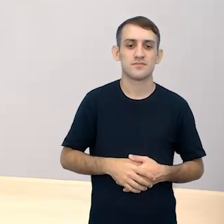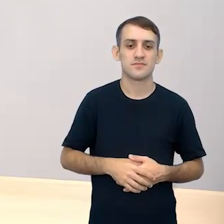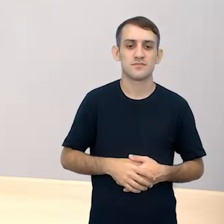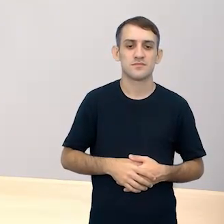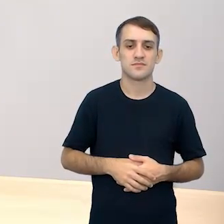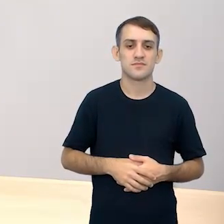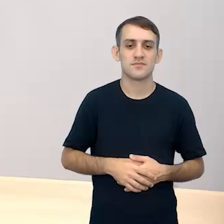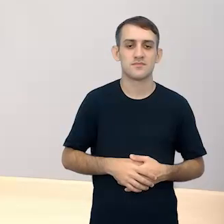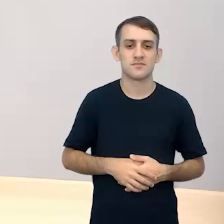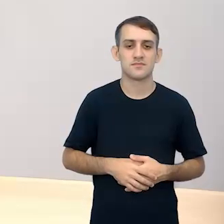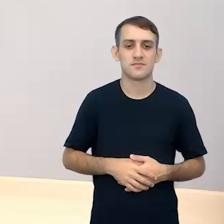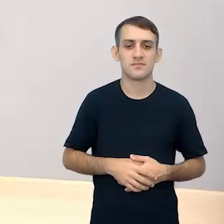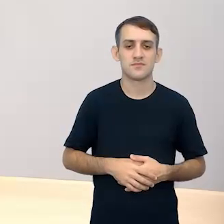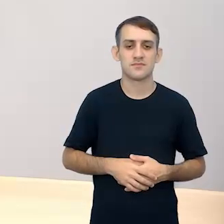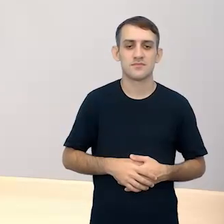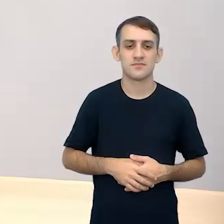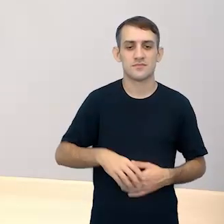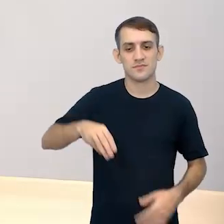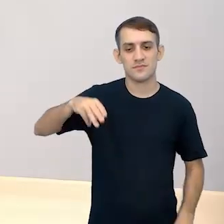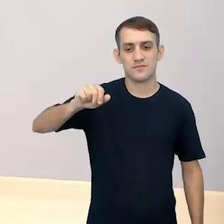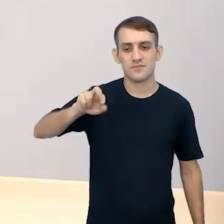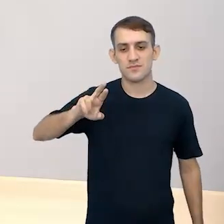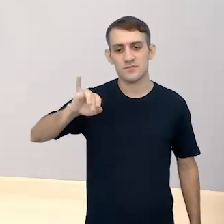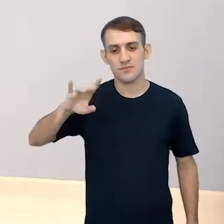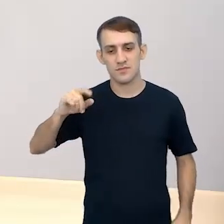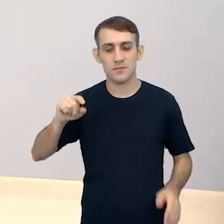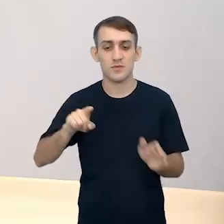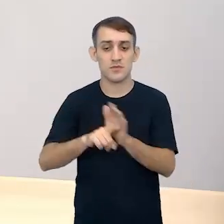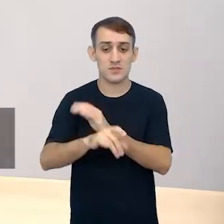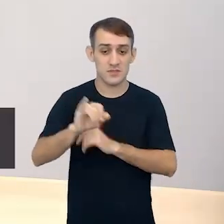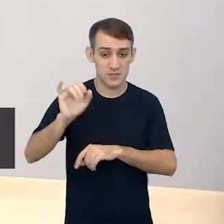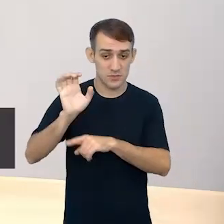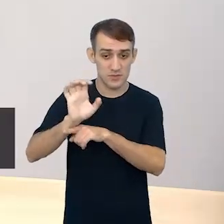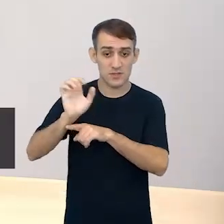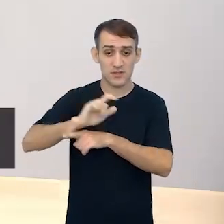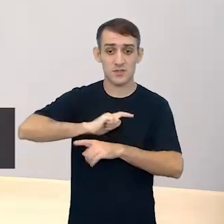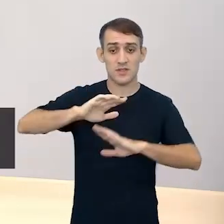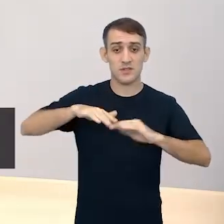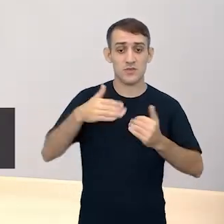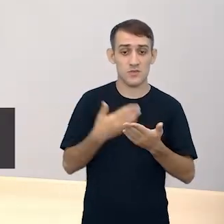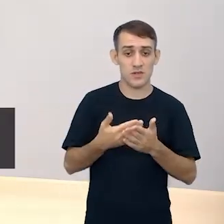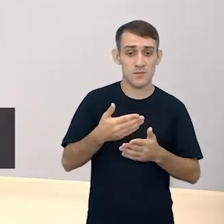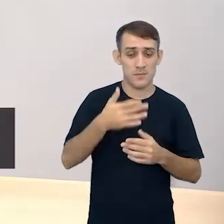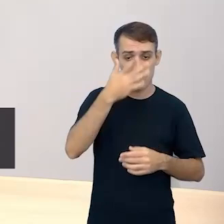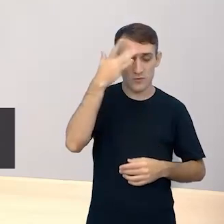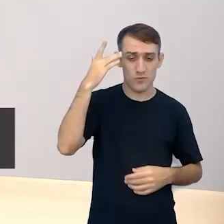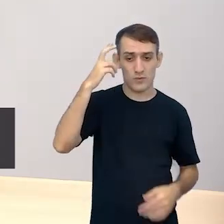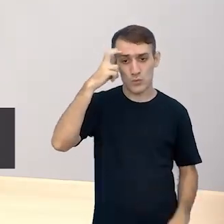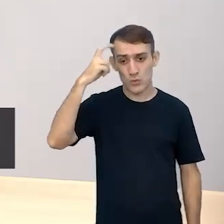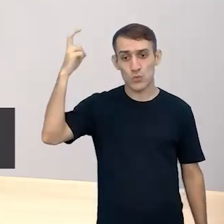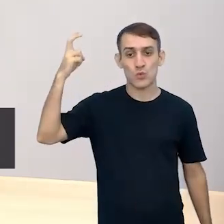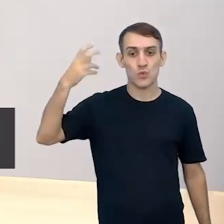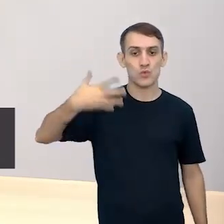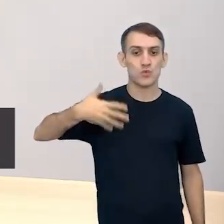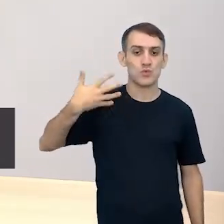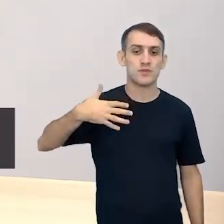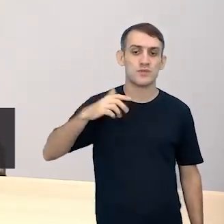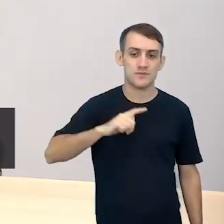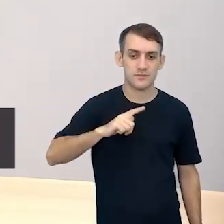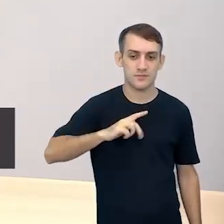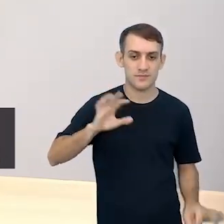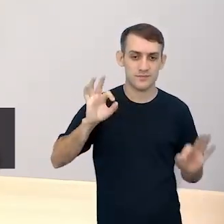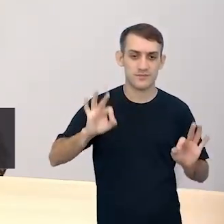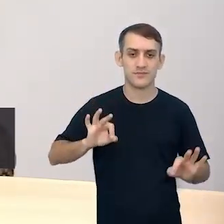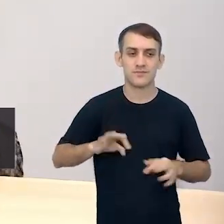a Maria Priscila pergunta se o Estado tem escolas para os superdotados. É importante ter essa diferenciação ou não ter